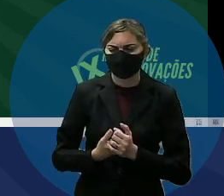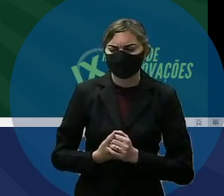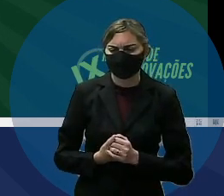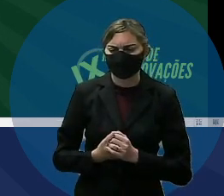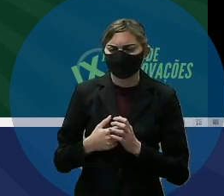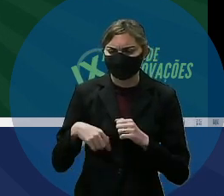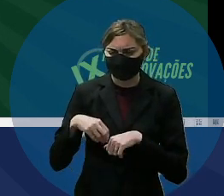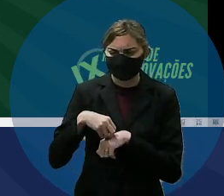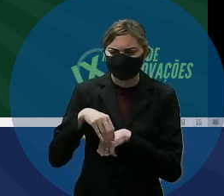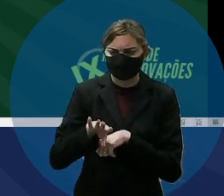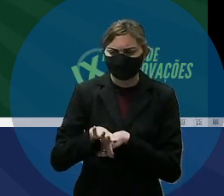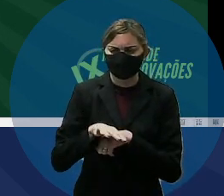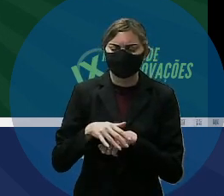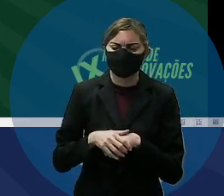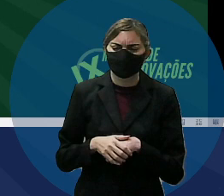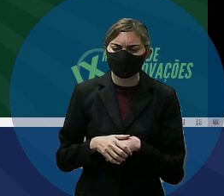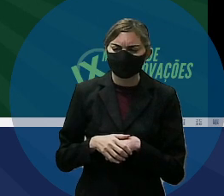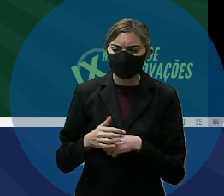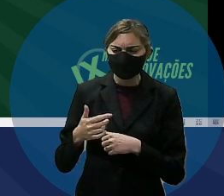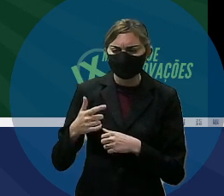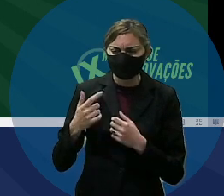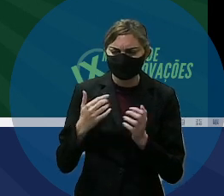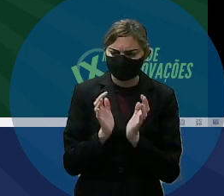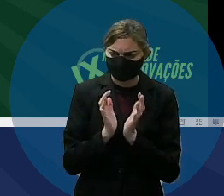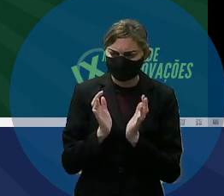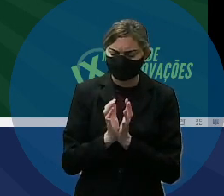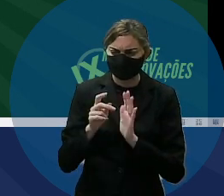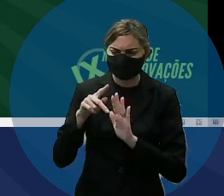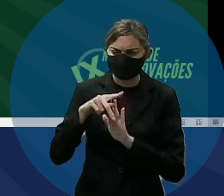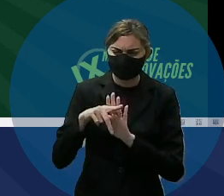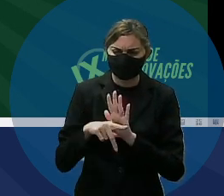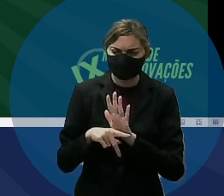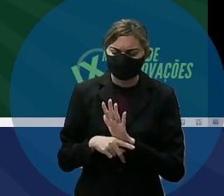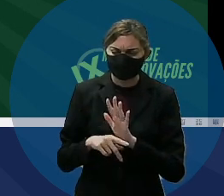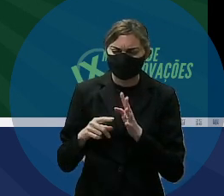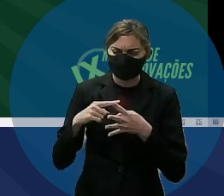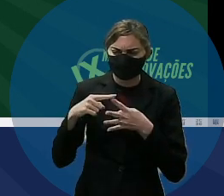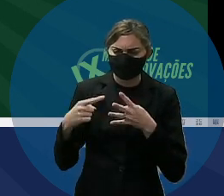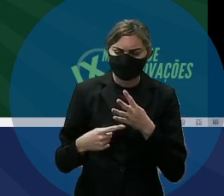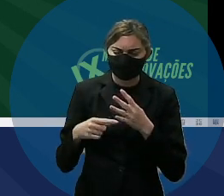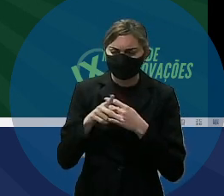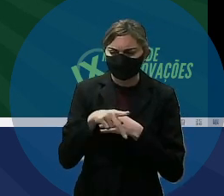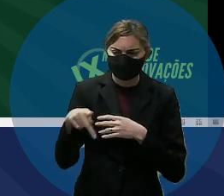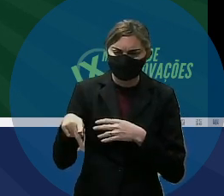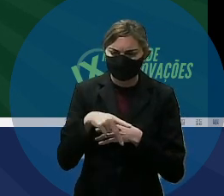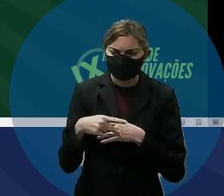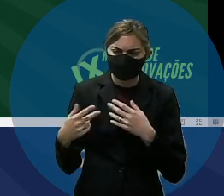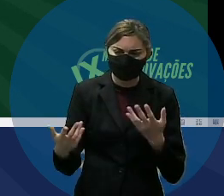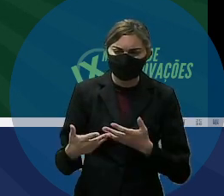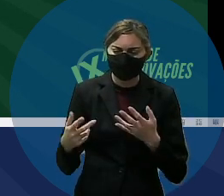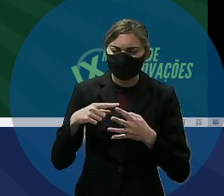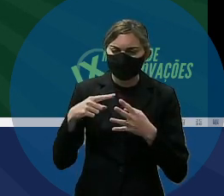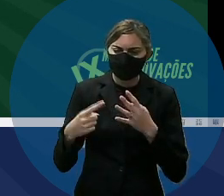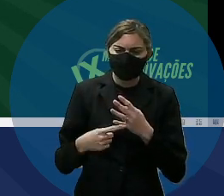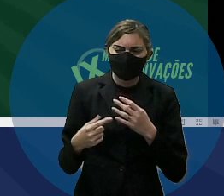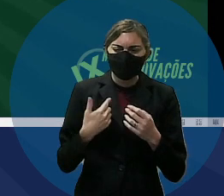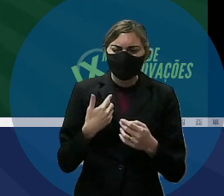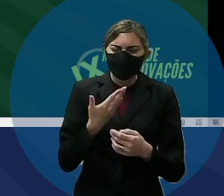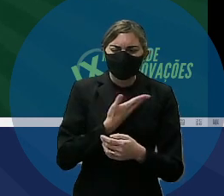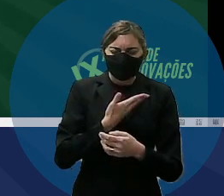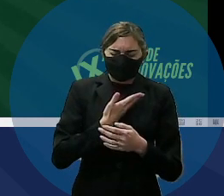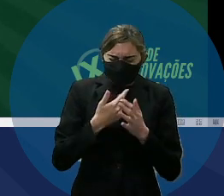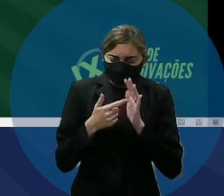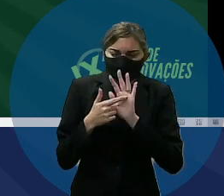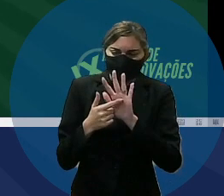Pode passar, por favor? Aí a nossa equipe é um projeto de 4 professores, tem os outros 2 colegas que aparecem aí